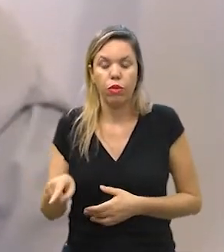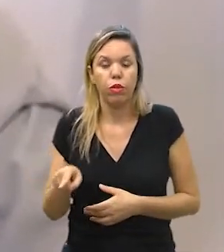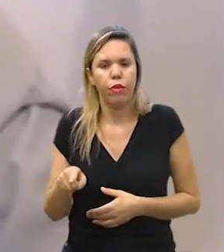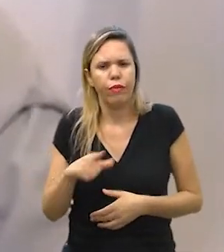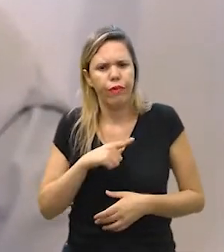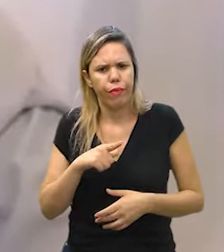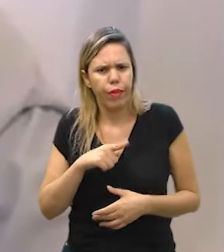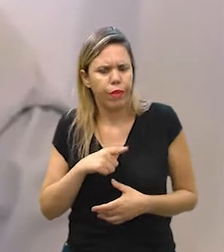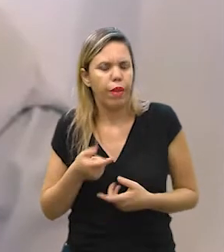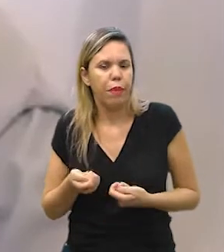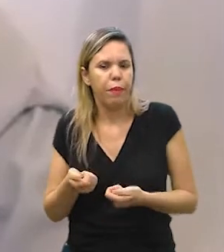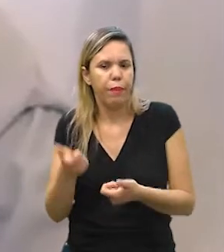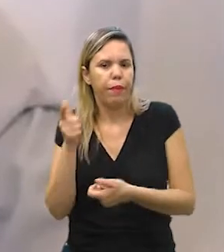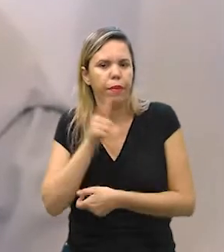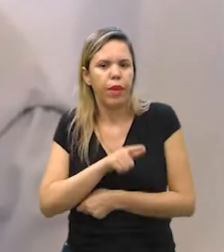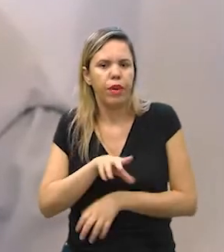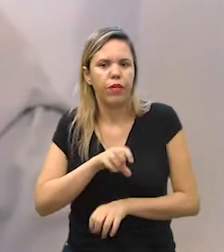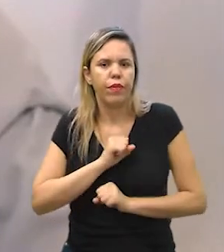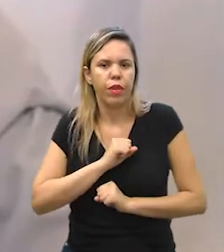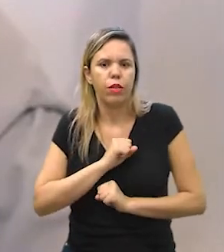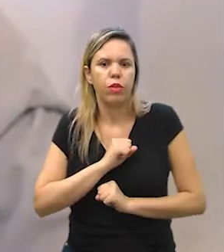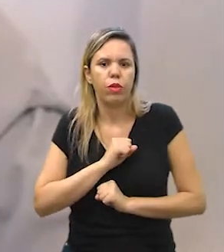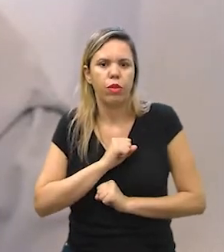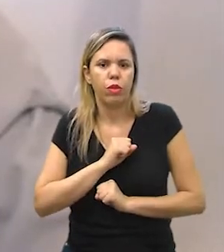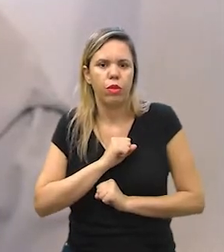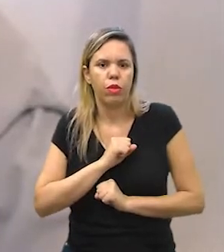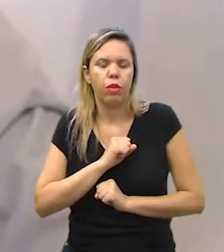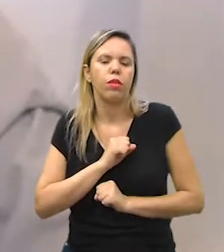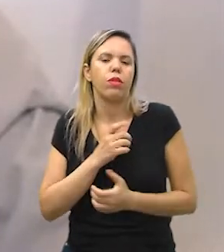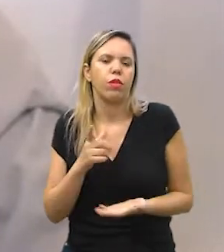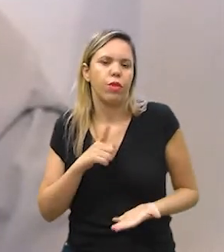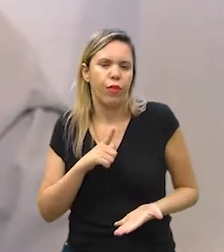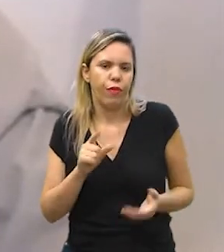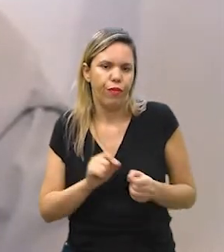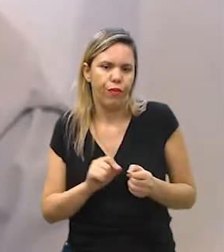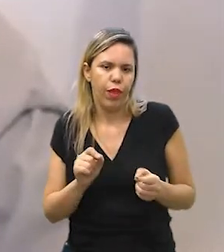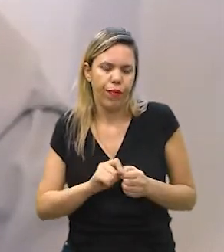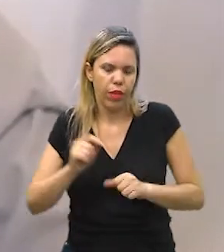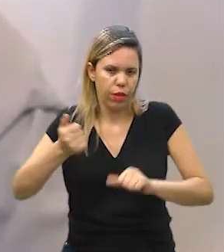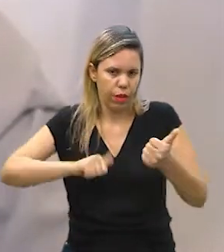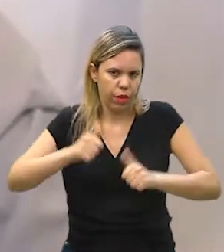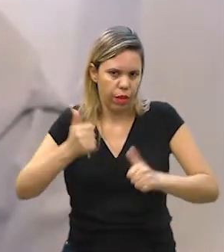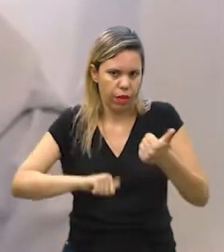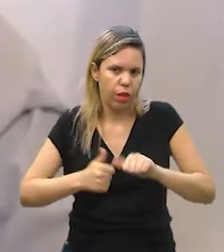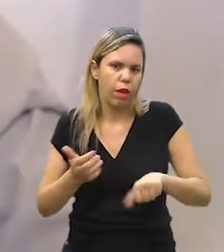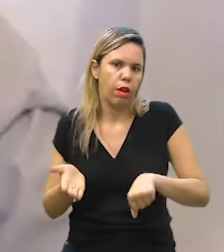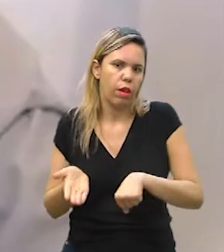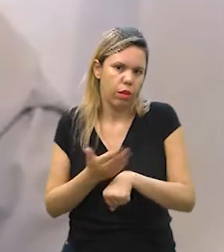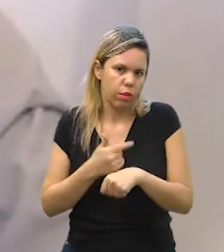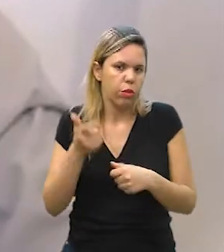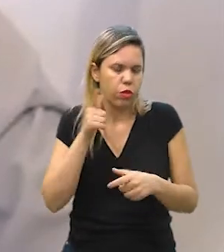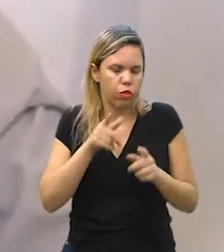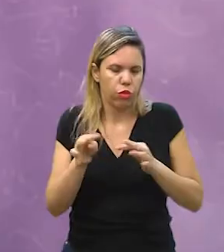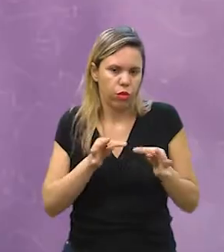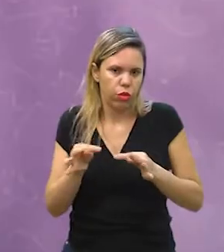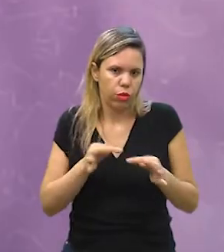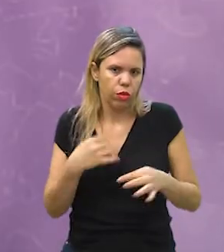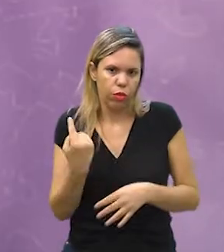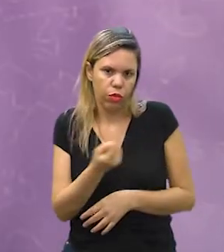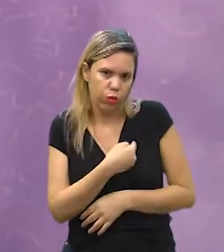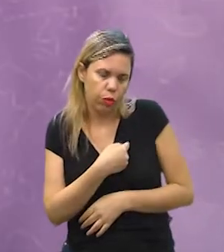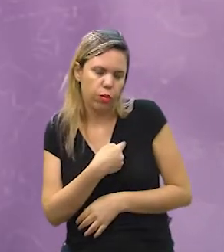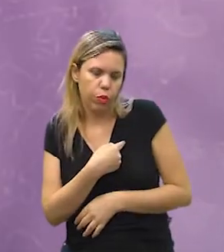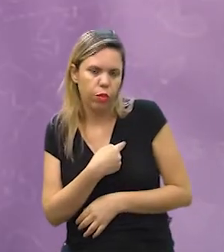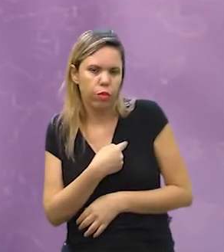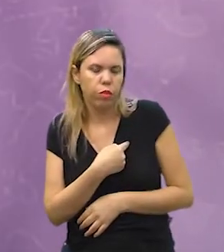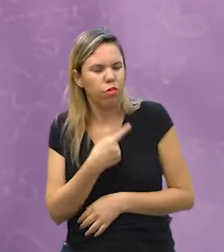ter o benefício, tá, de ter feito uma avaliação preventiva. A gente está é